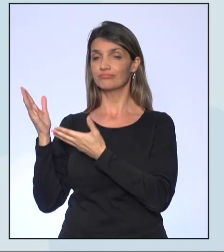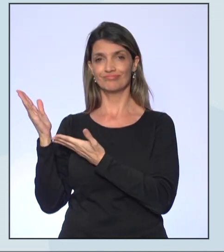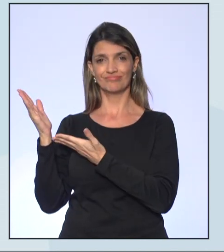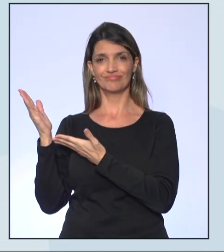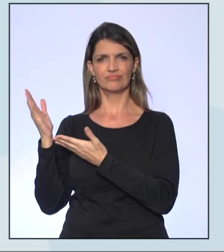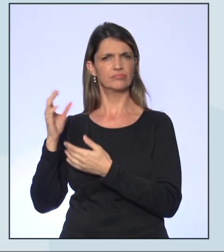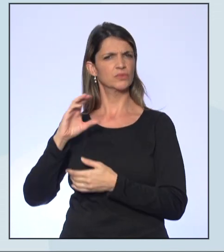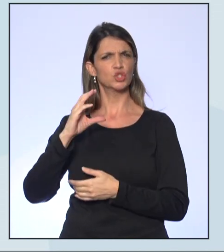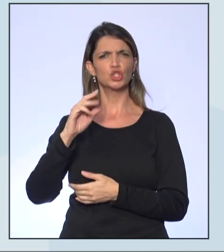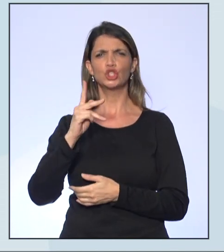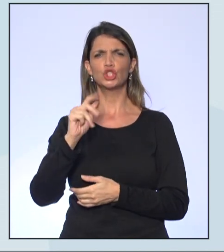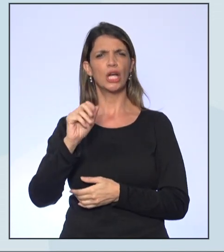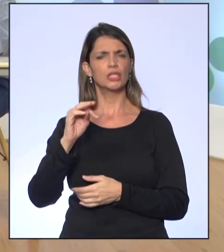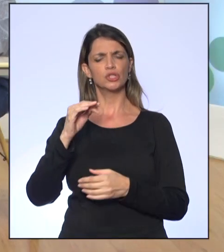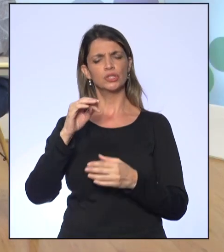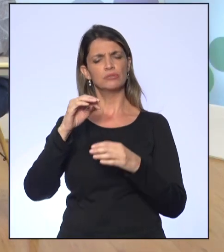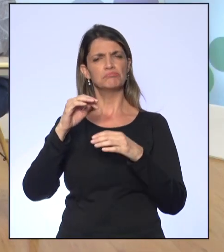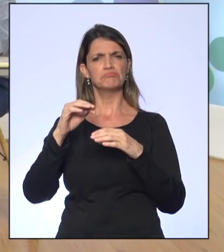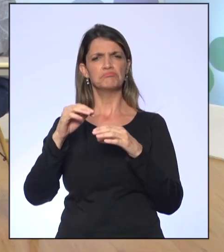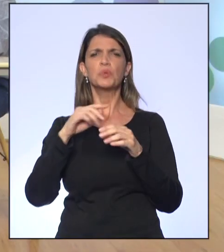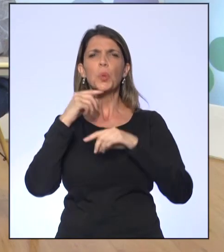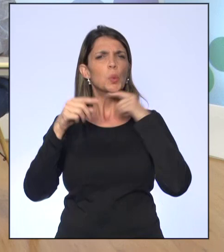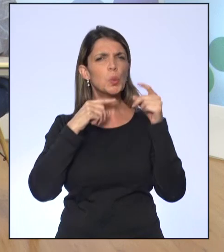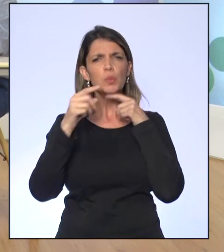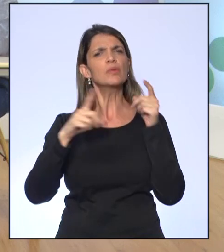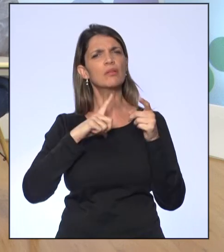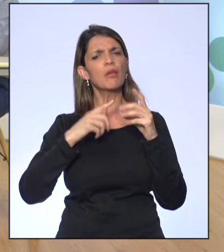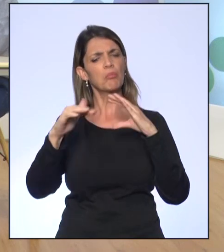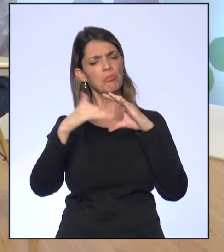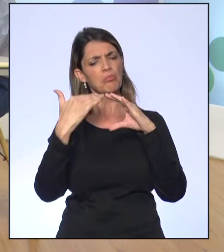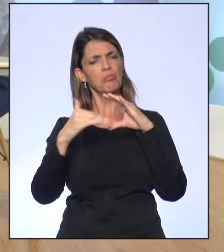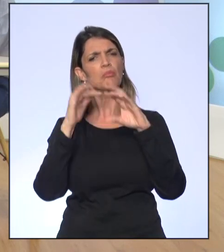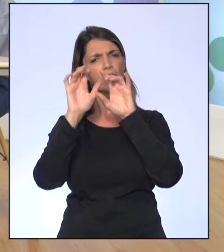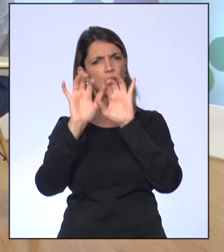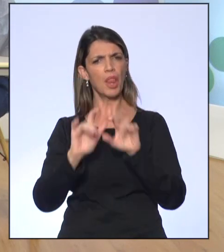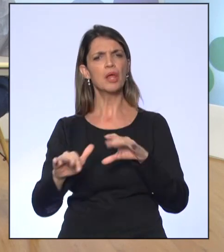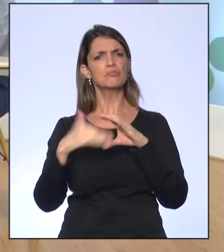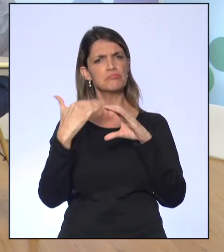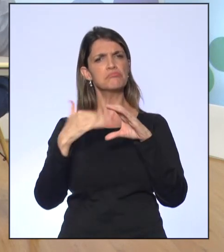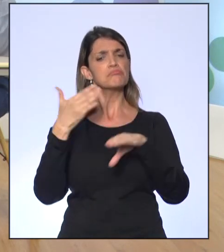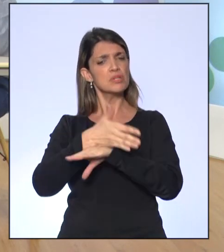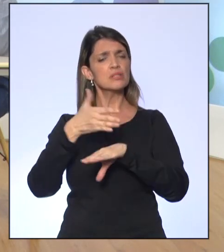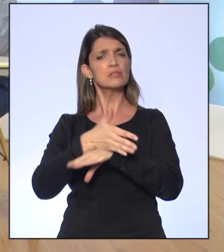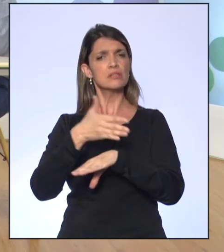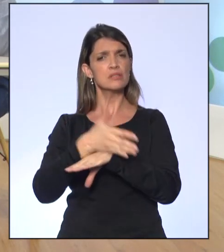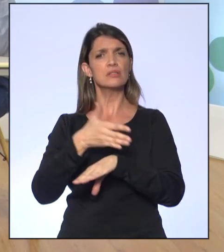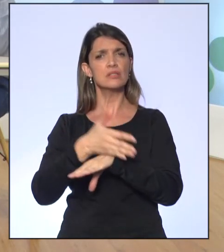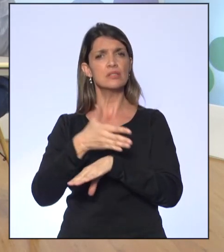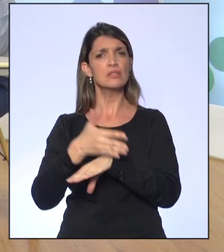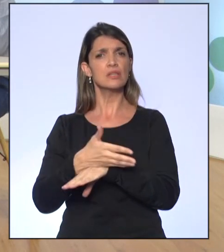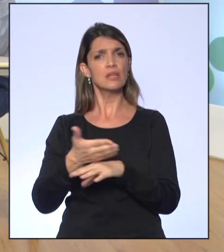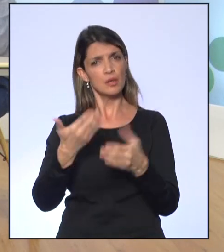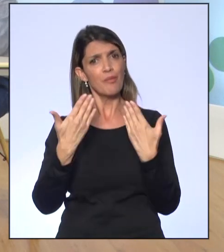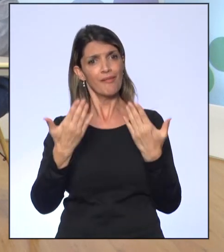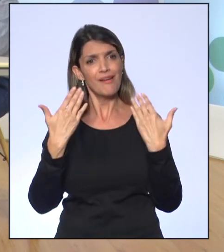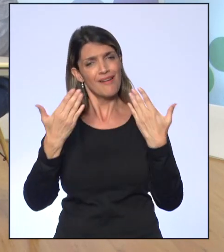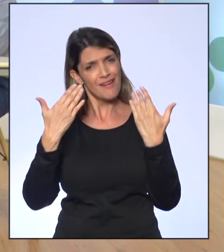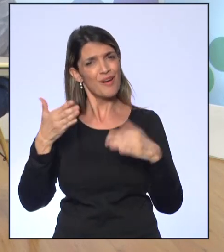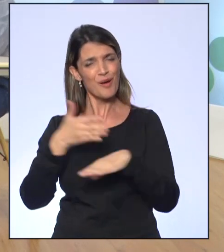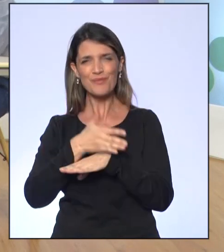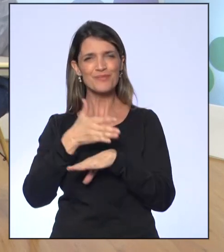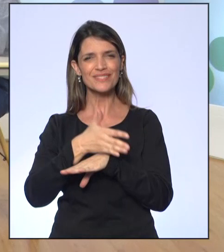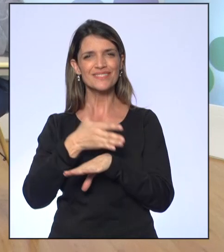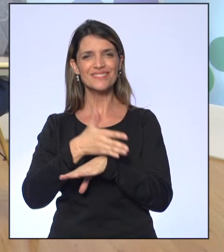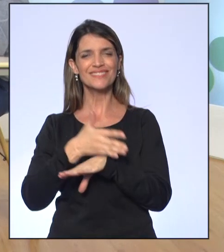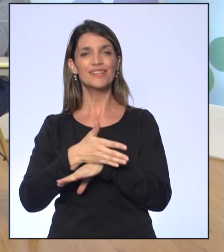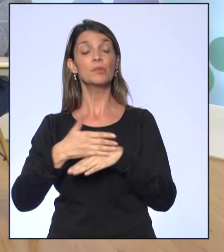chat, alguém tem alguma dúvida? Se tem dúvida, coloca no chat. Se vocês não entenderam... Participem. Pessoal, vão participando aí.